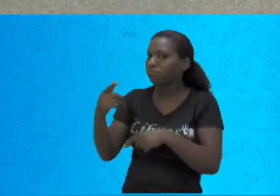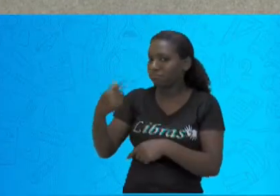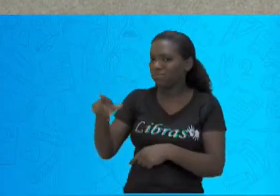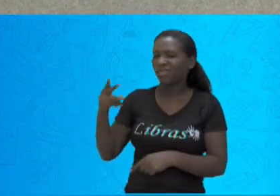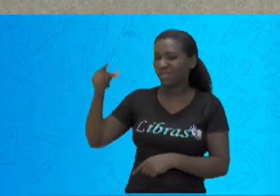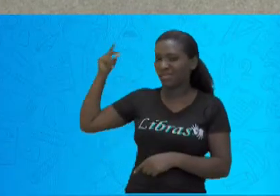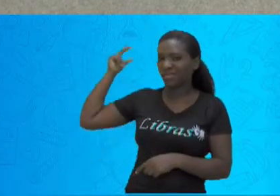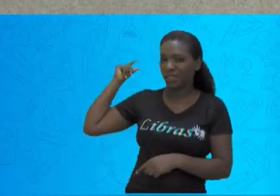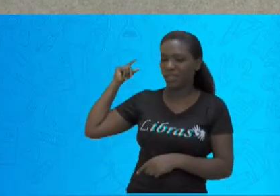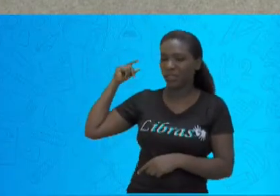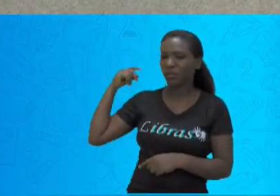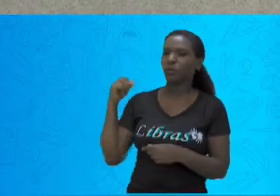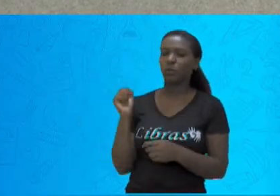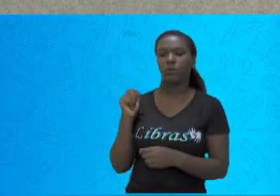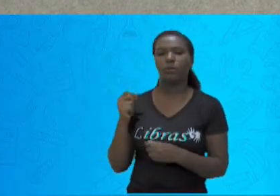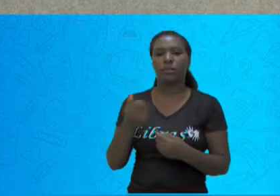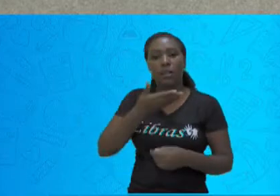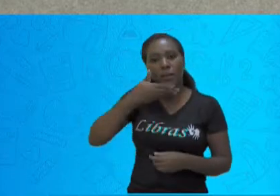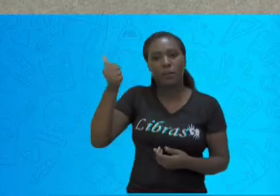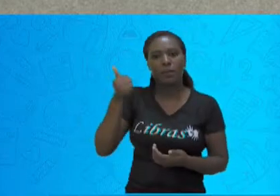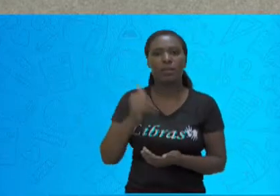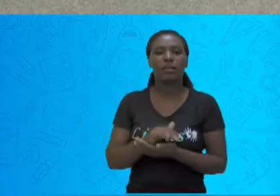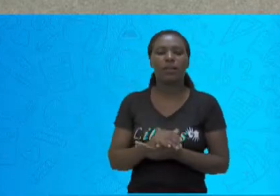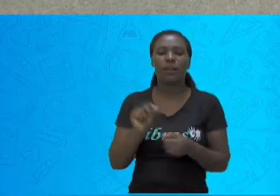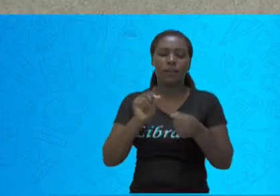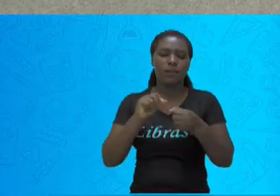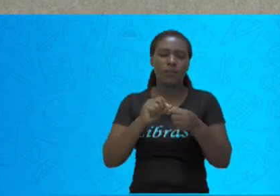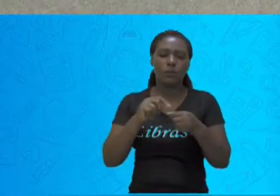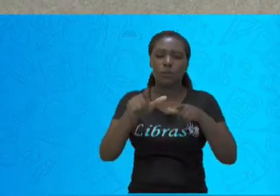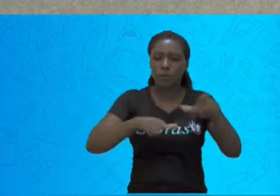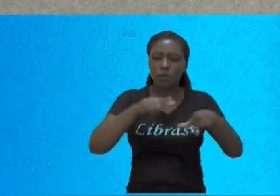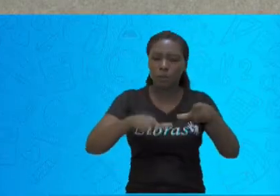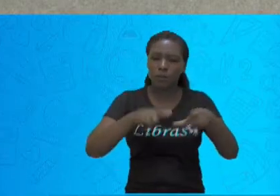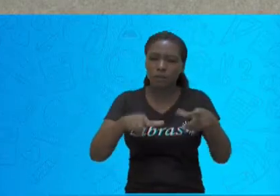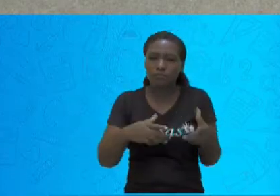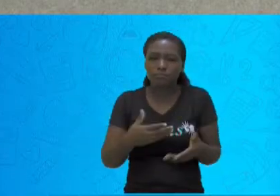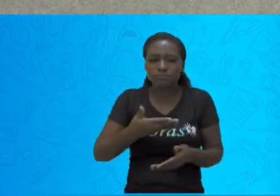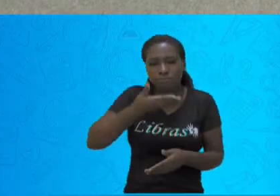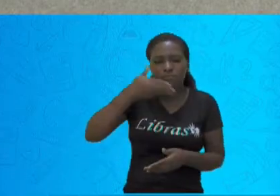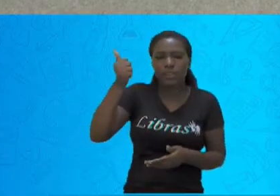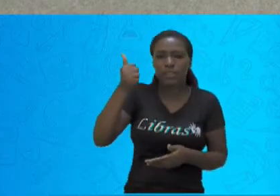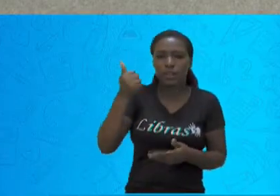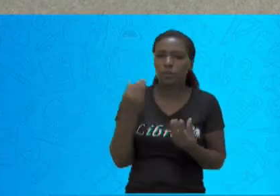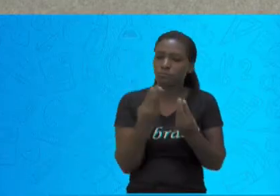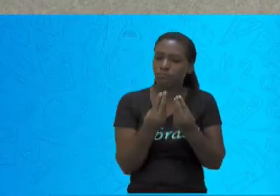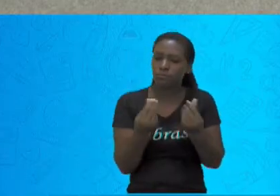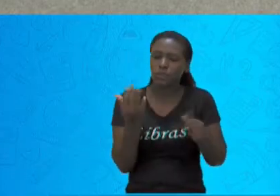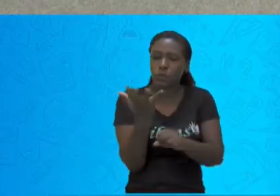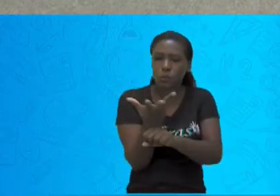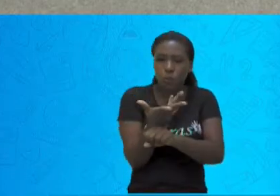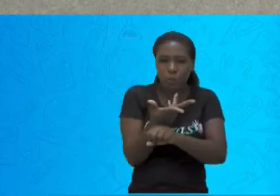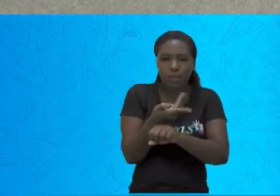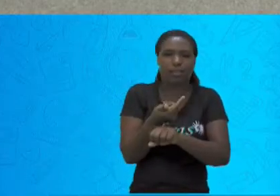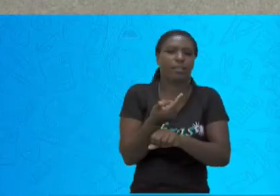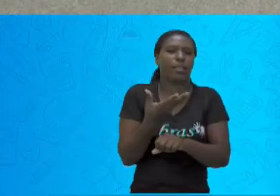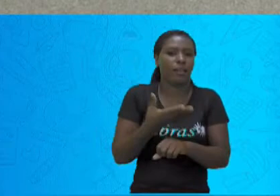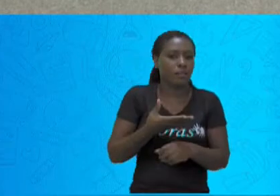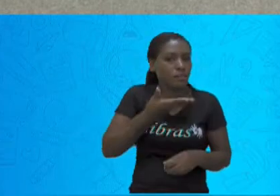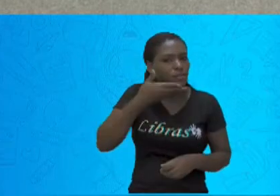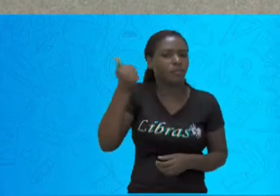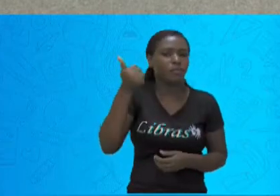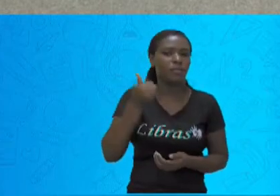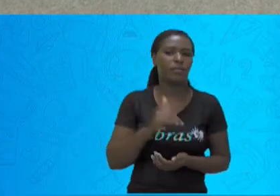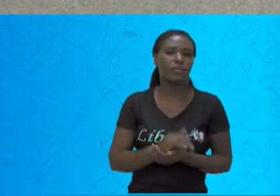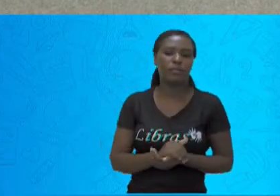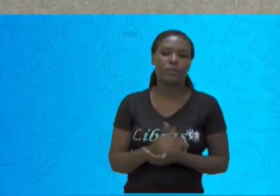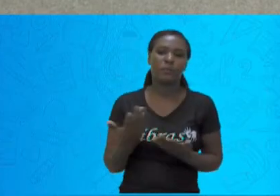É interessante, parece algo que vai e volta, mas dá para estabelecer um contexto do